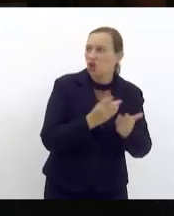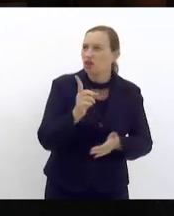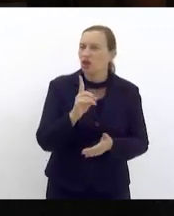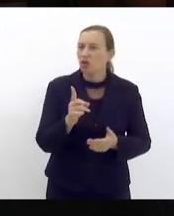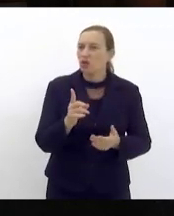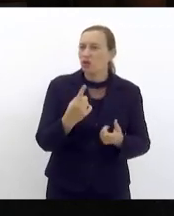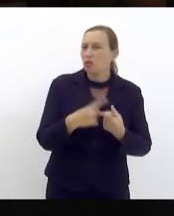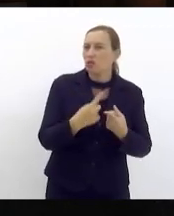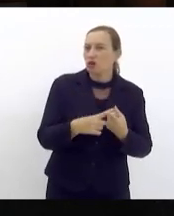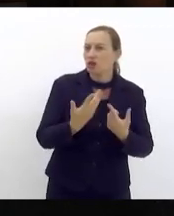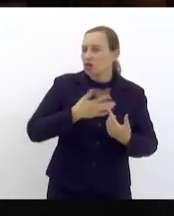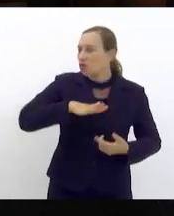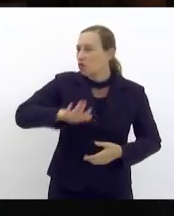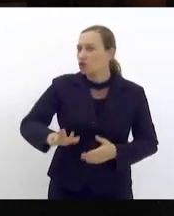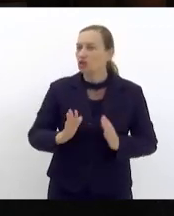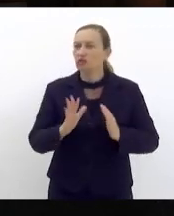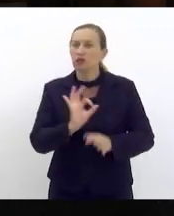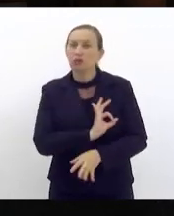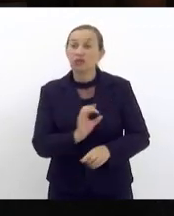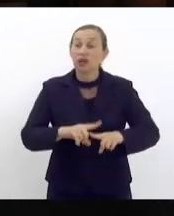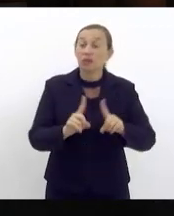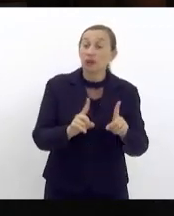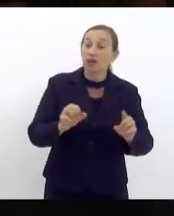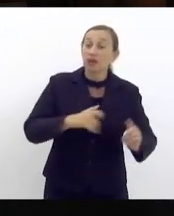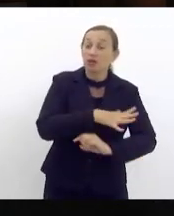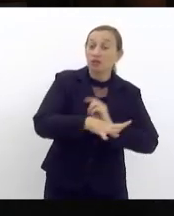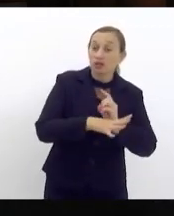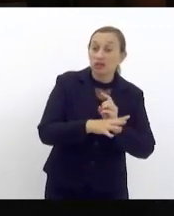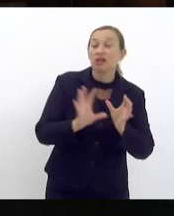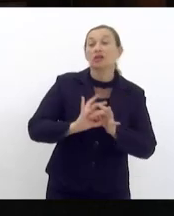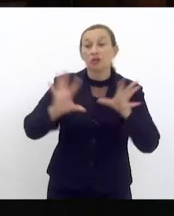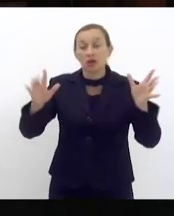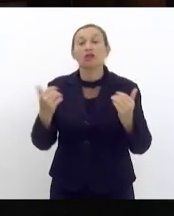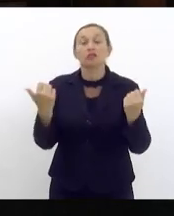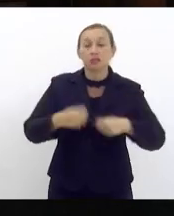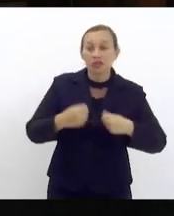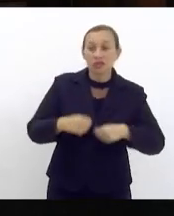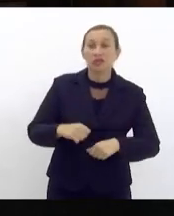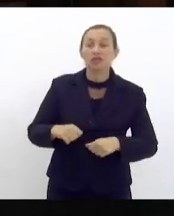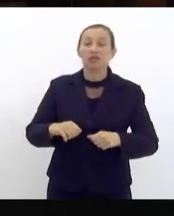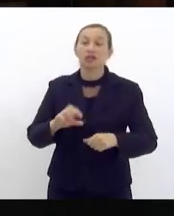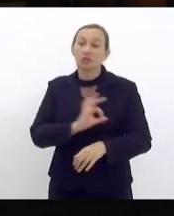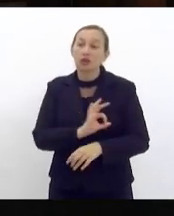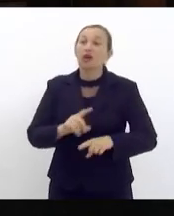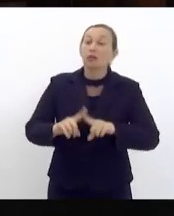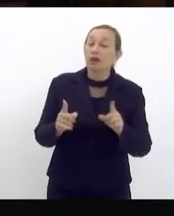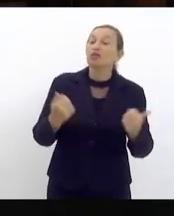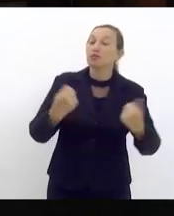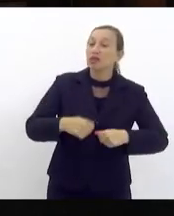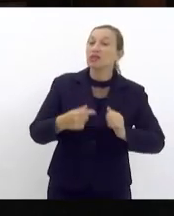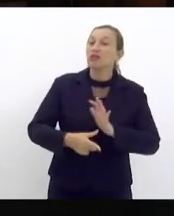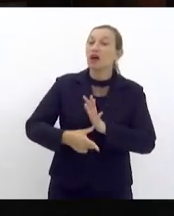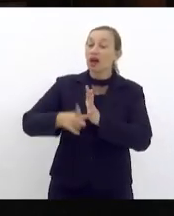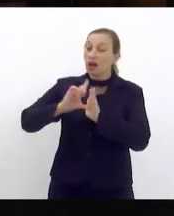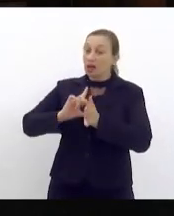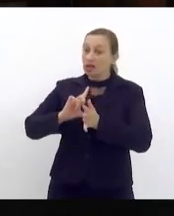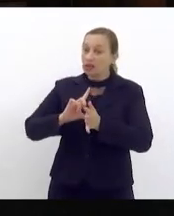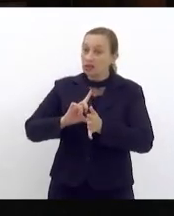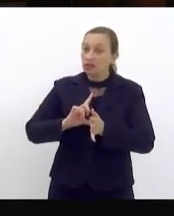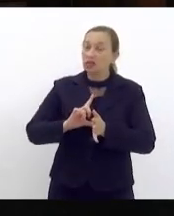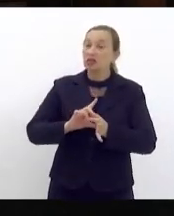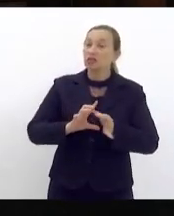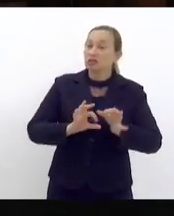desabonamos as forças policiais uma sociedade democrática precisa das forças Mas precisamos antes compor